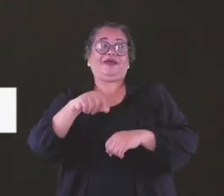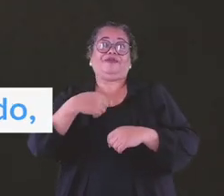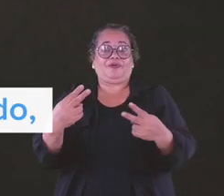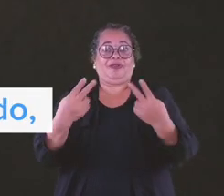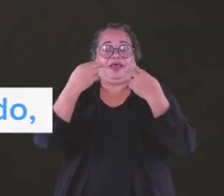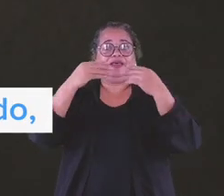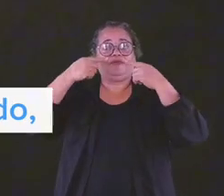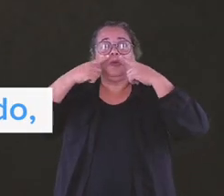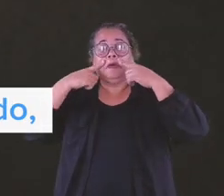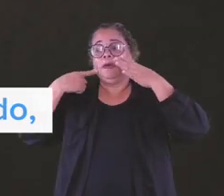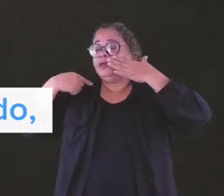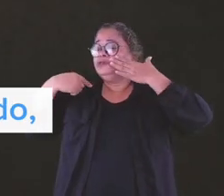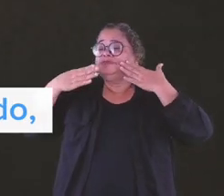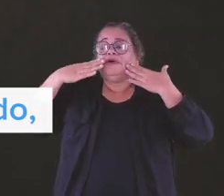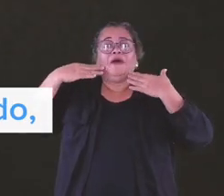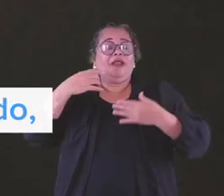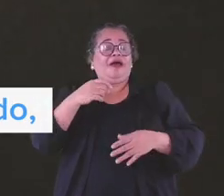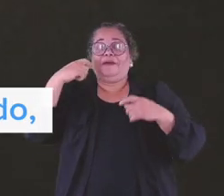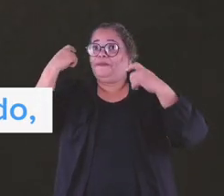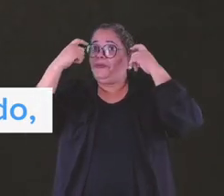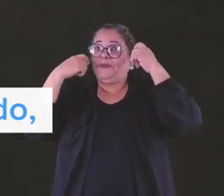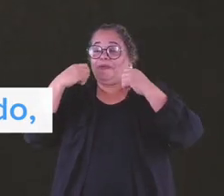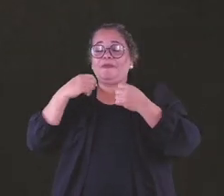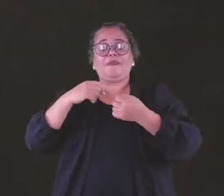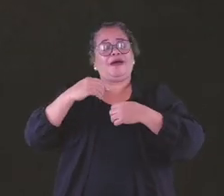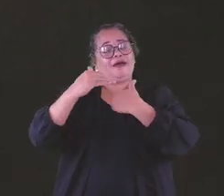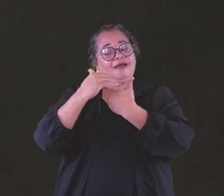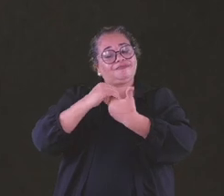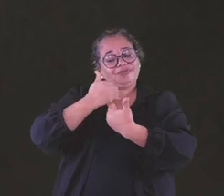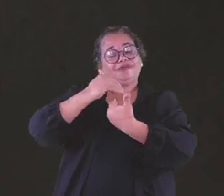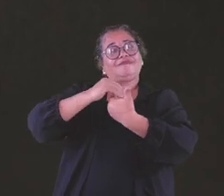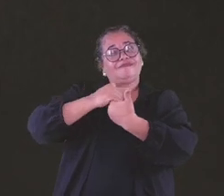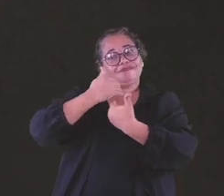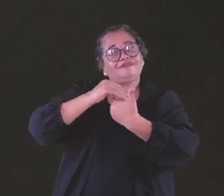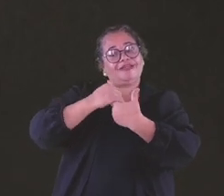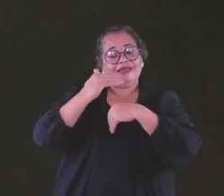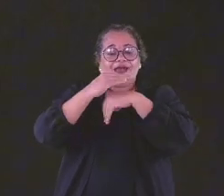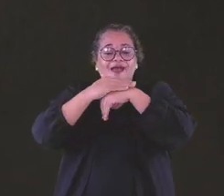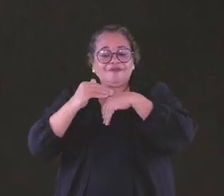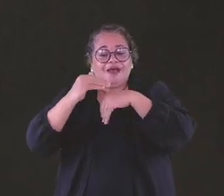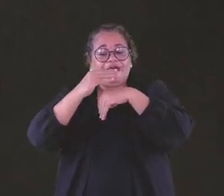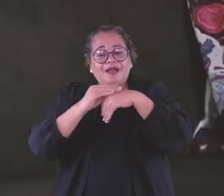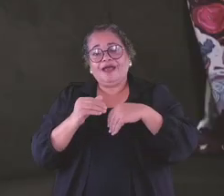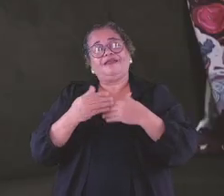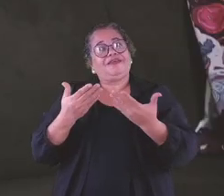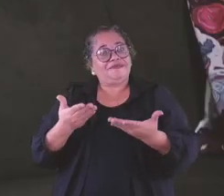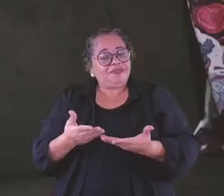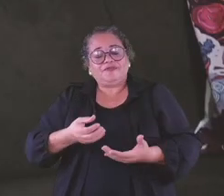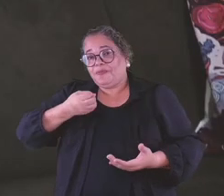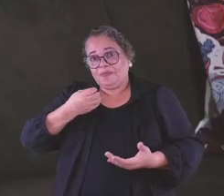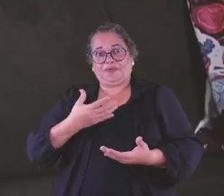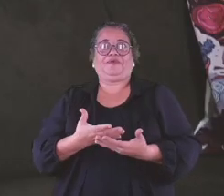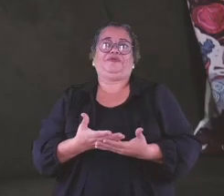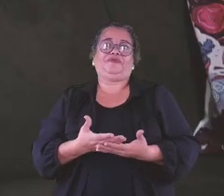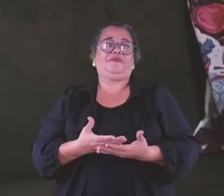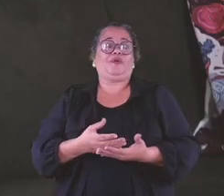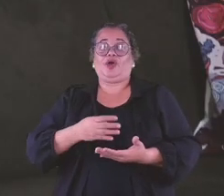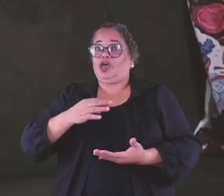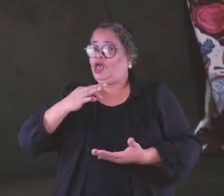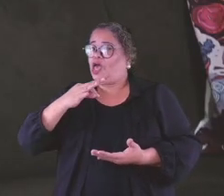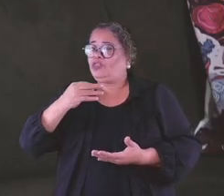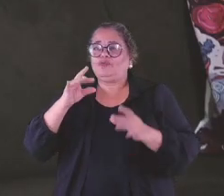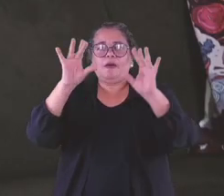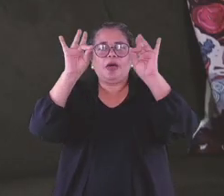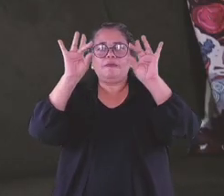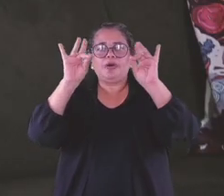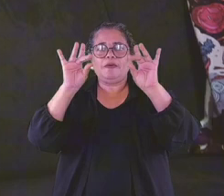de nada. Então, se me olhasse, eu já tava chorando, preocupada. E ela vinha e ela conversava comigo, me mandava ficar